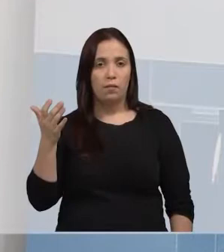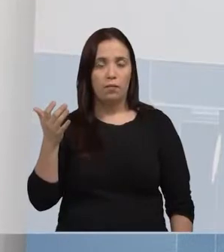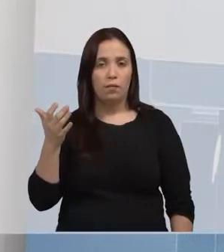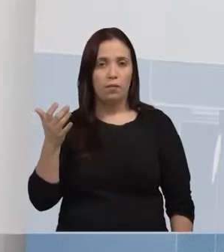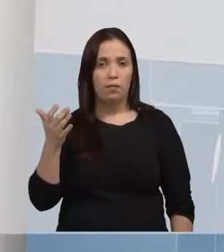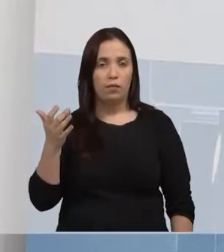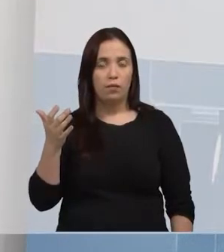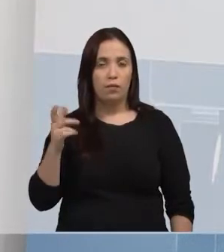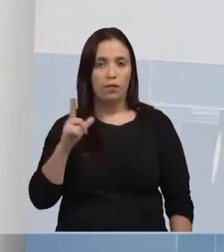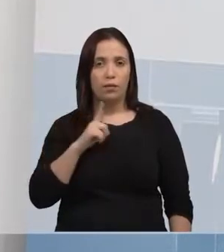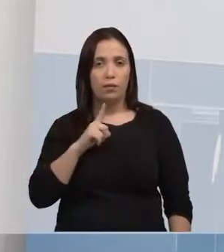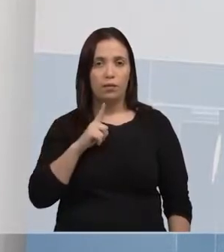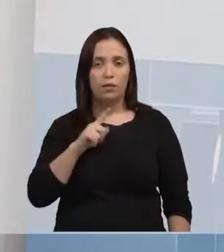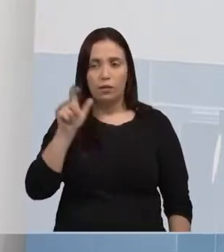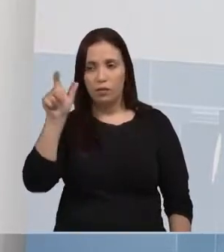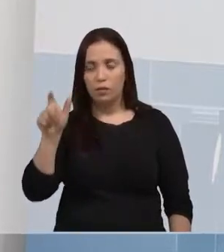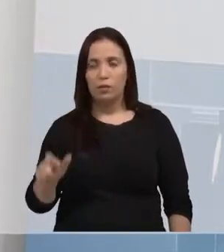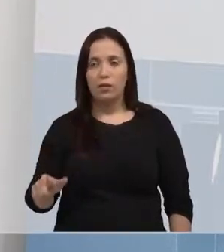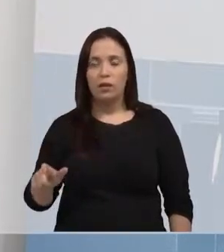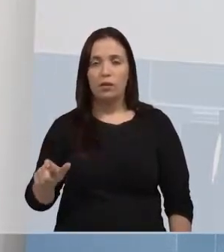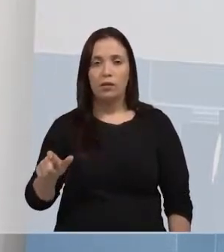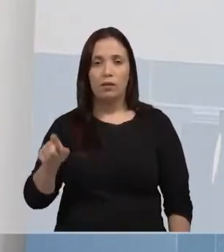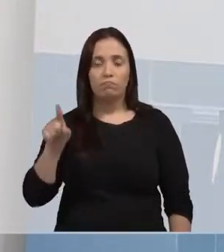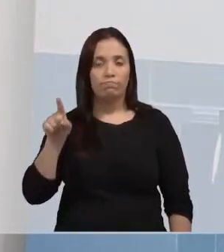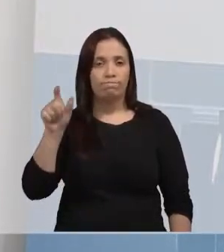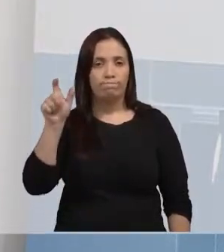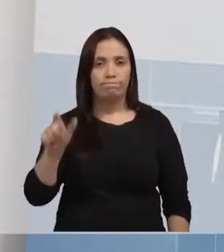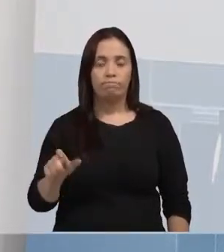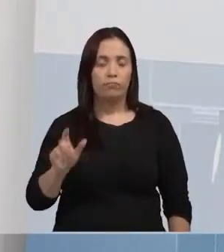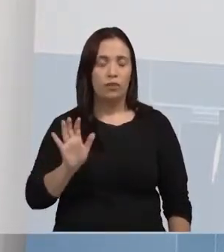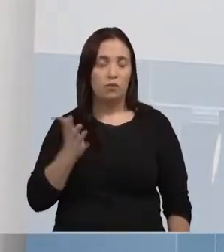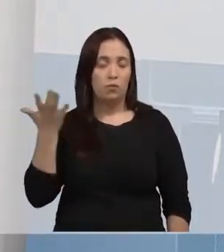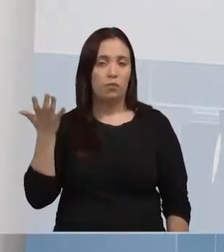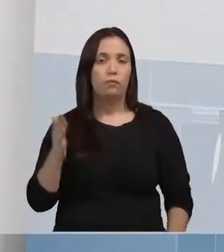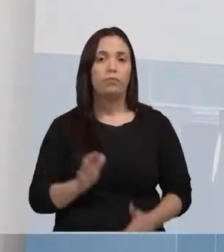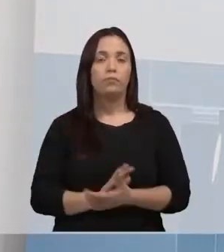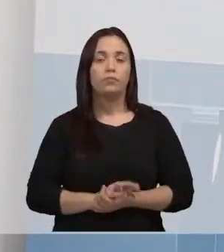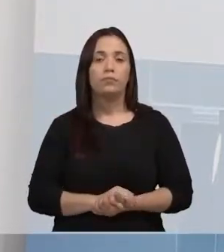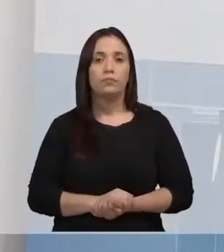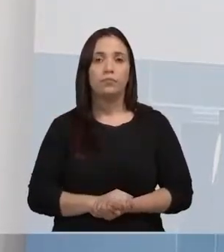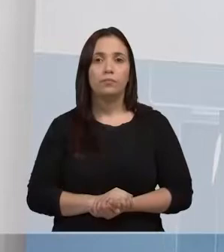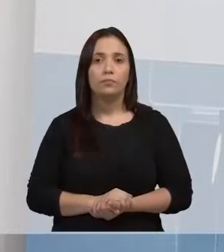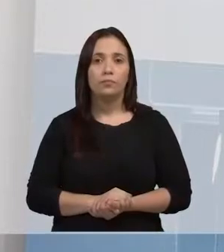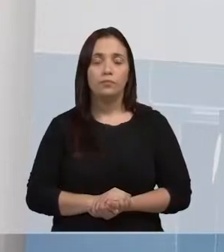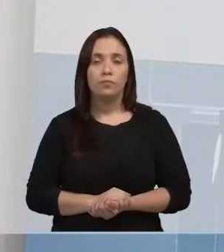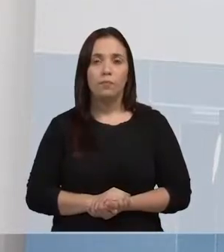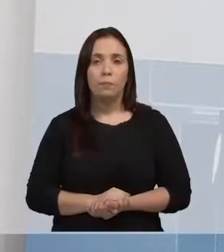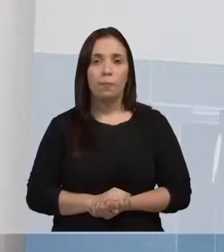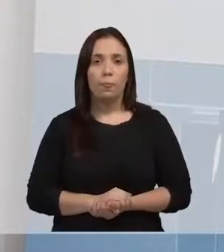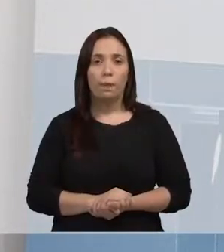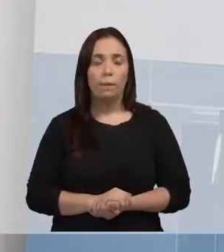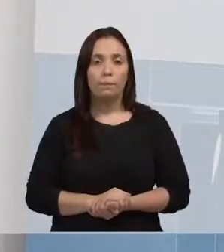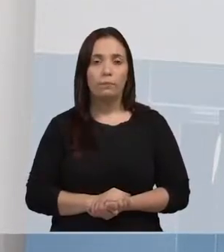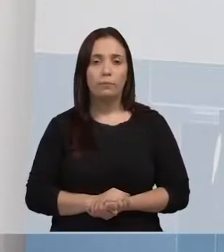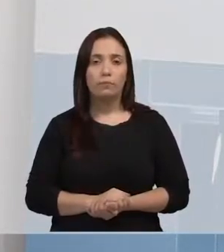com atitudes messiânicas de quem vem do céu, aí vira uma bomba. Mas vamos lá.